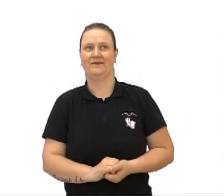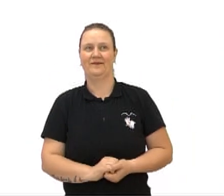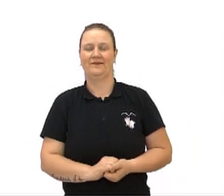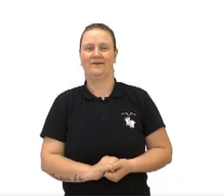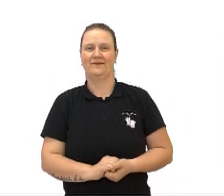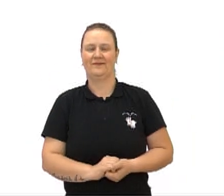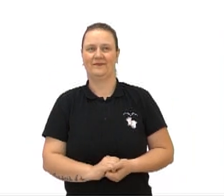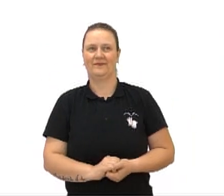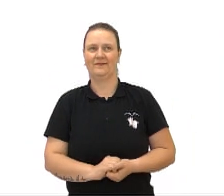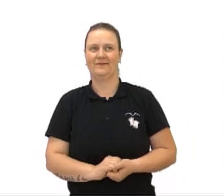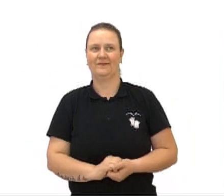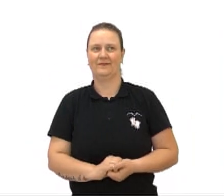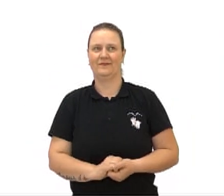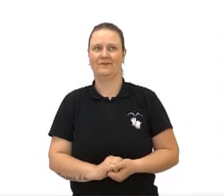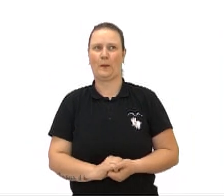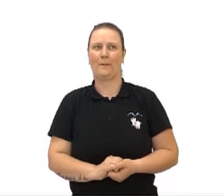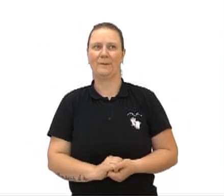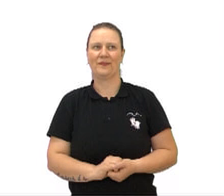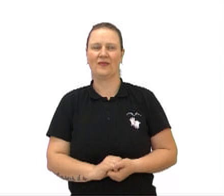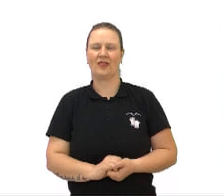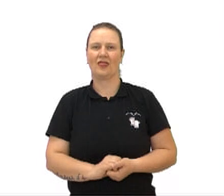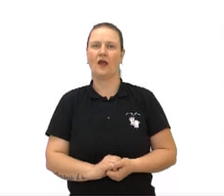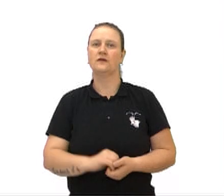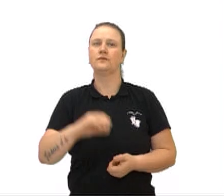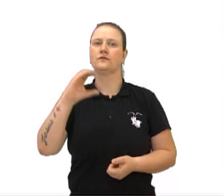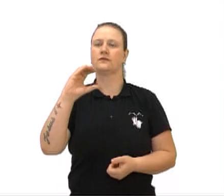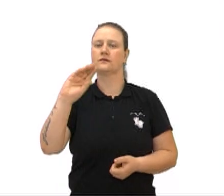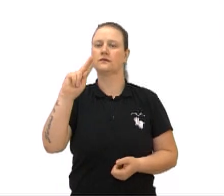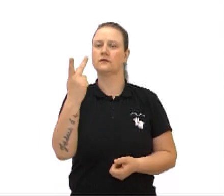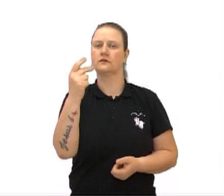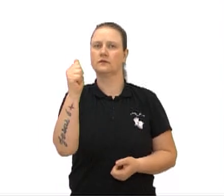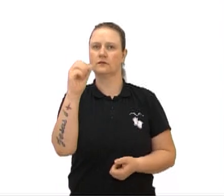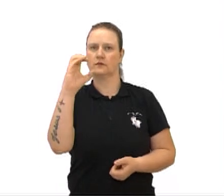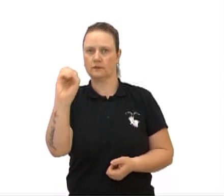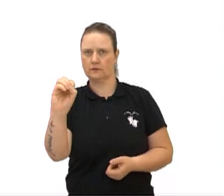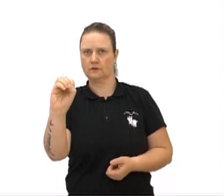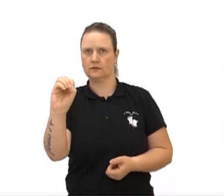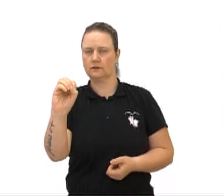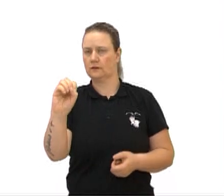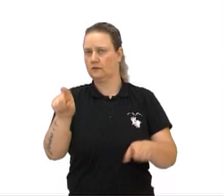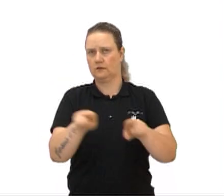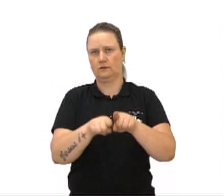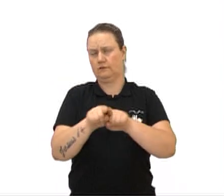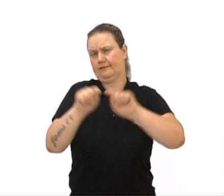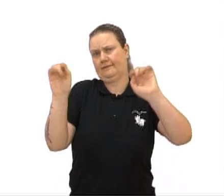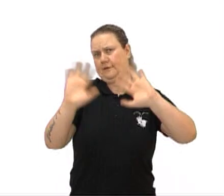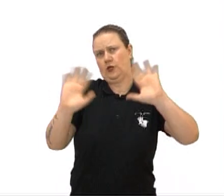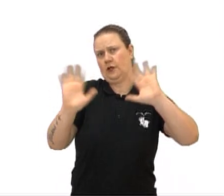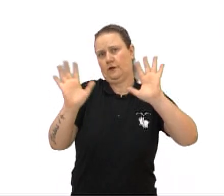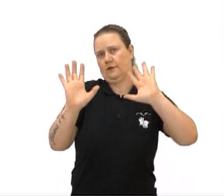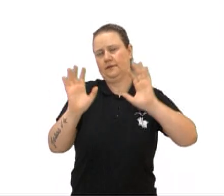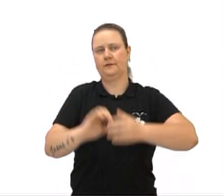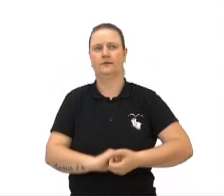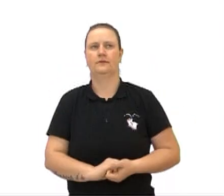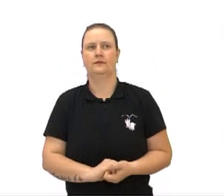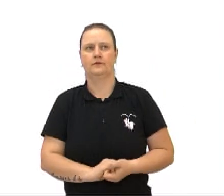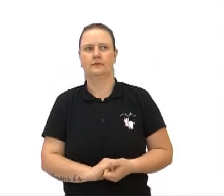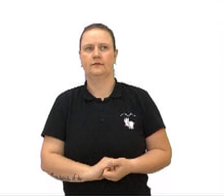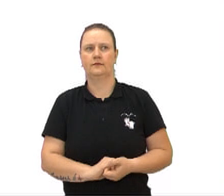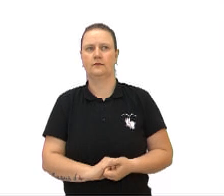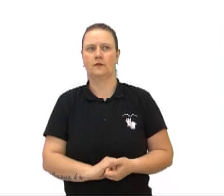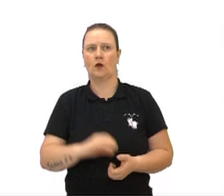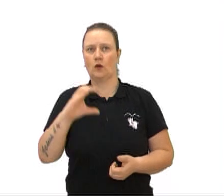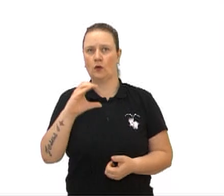la próxima, né, então é até a próxima, tchau, ou tchau, que é tchau, cuídate,